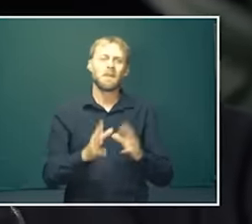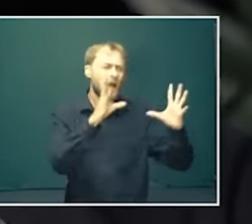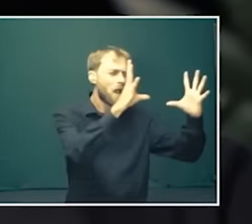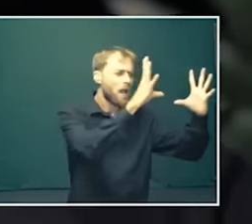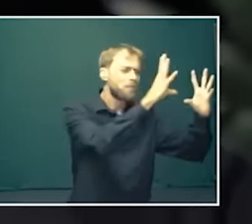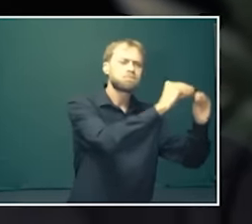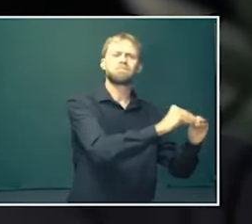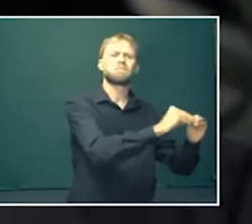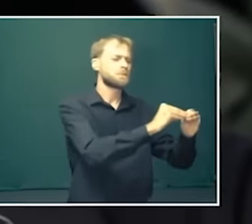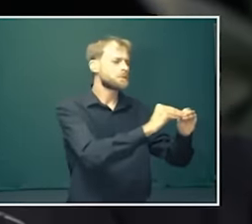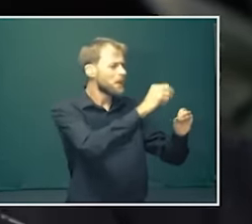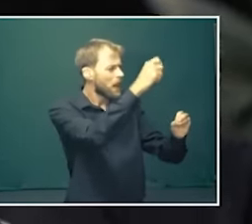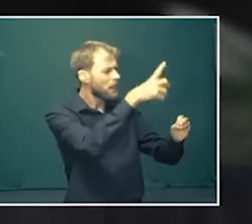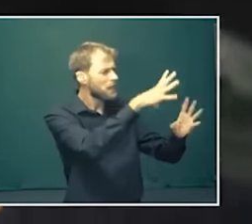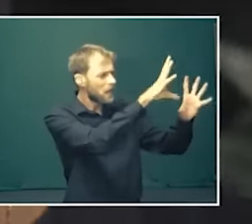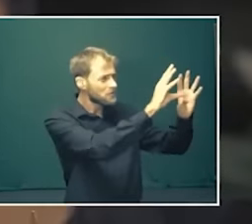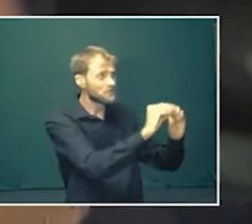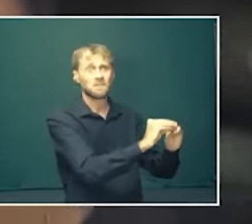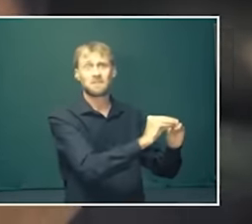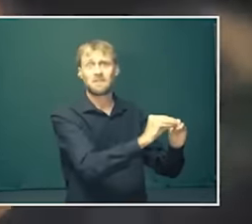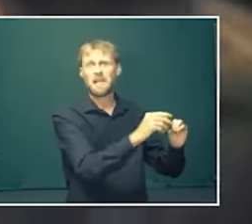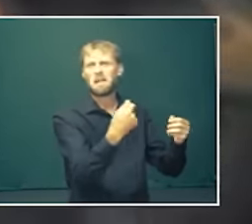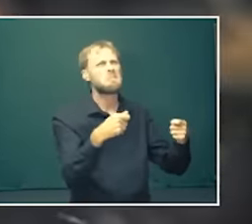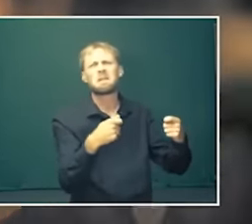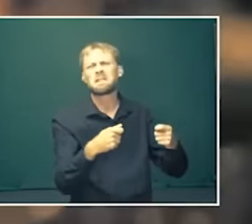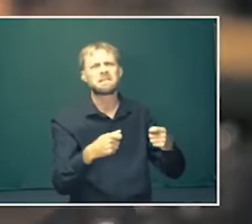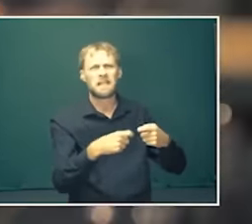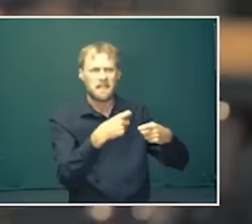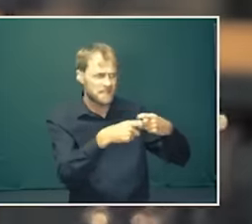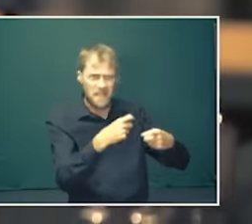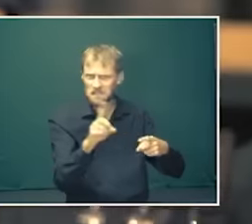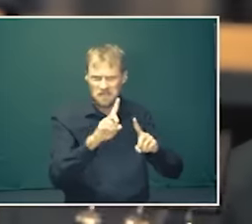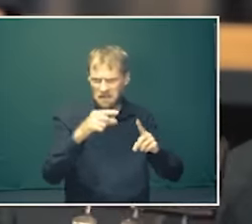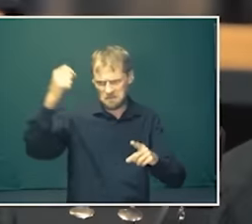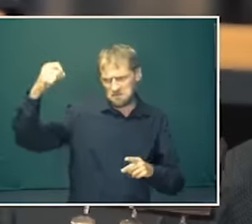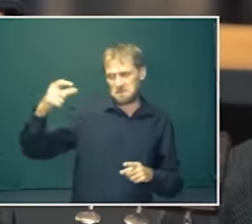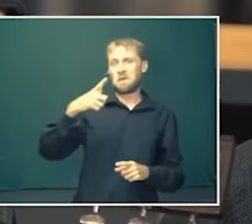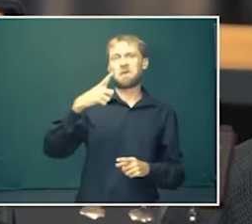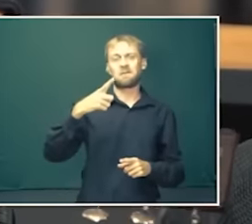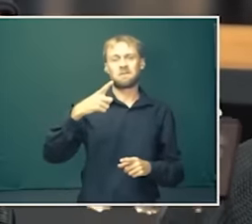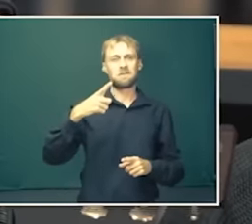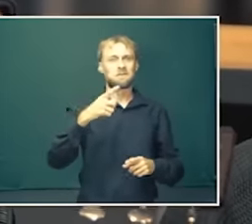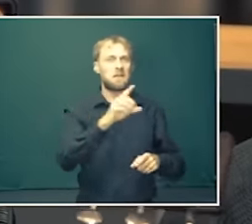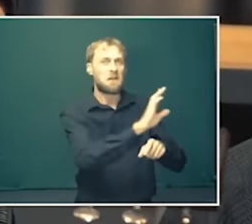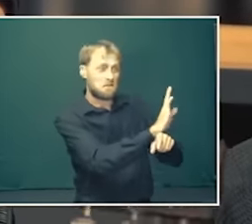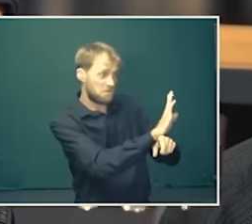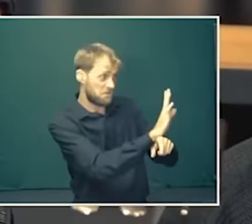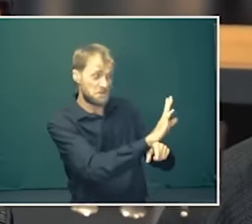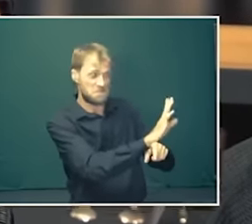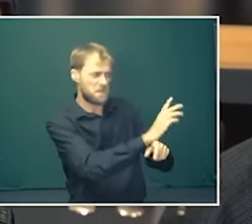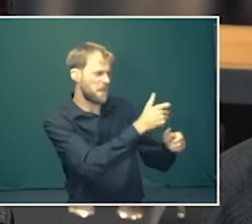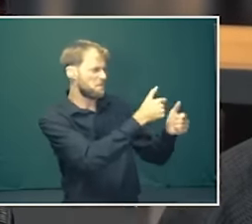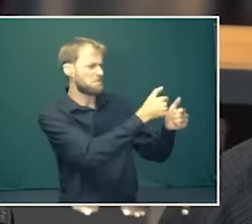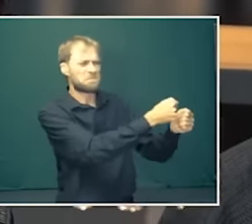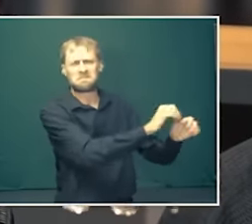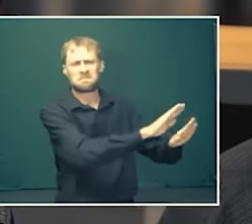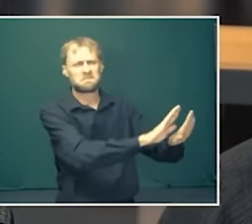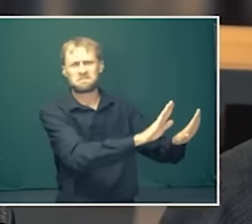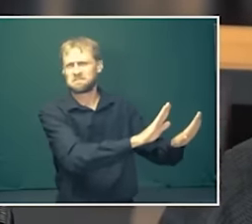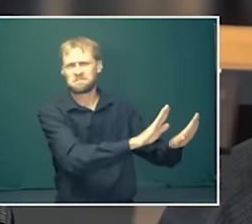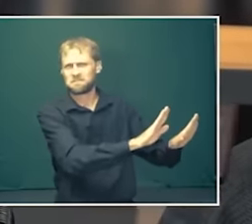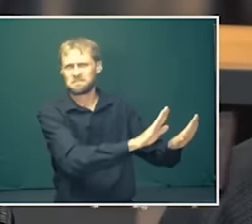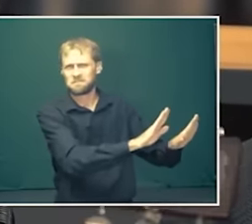Desliga esse abajur, que o show não precisa de luz. Ação como se eu suspense, a escolha é